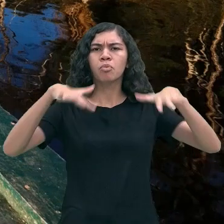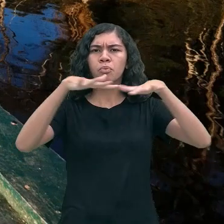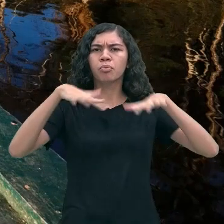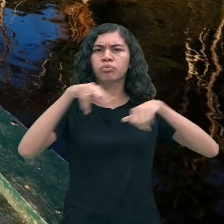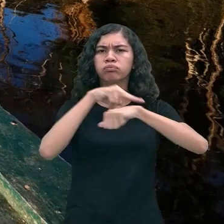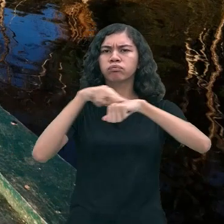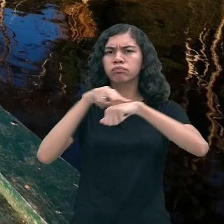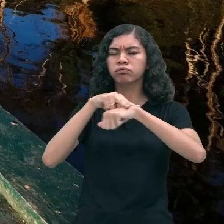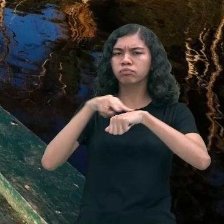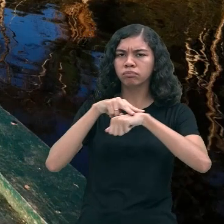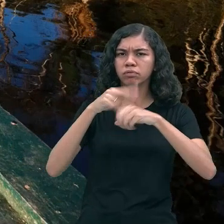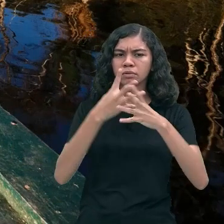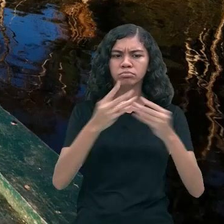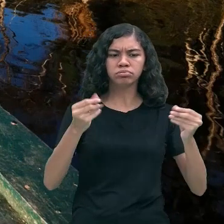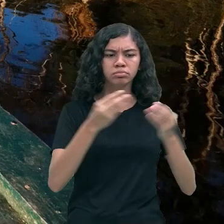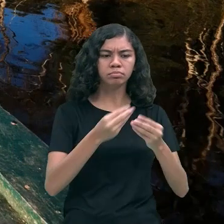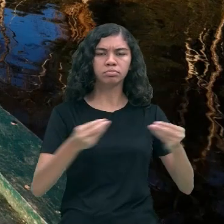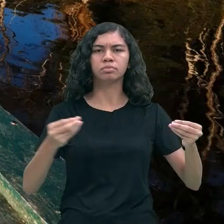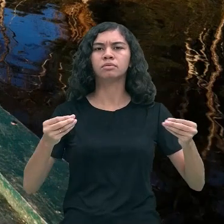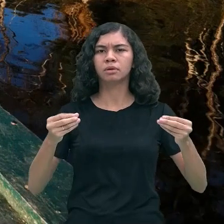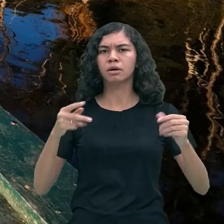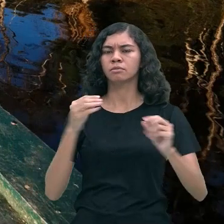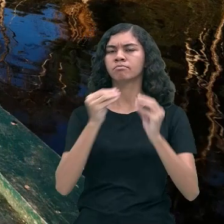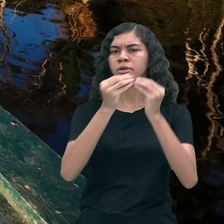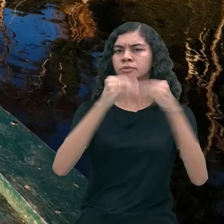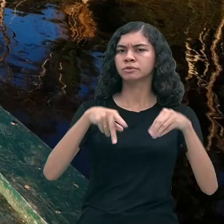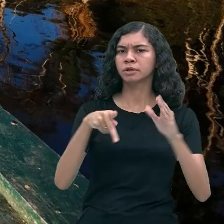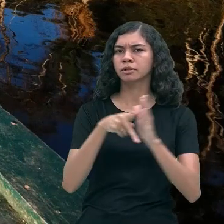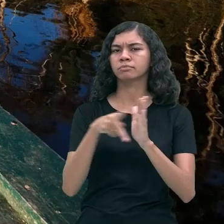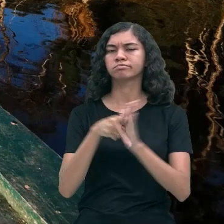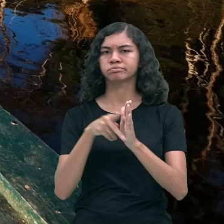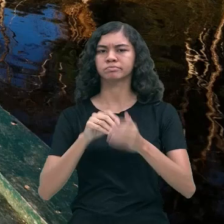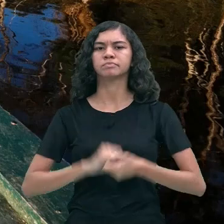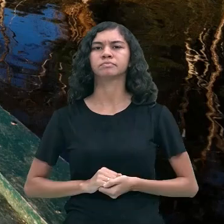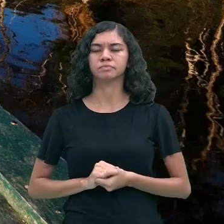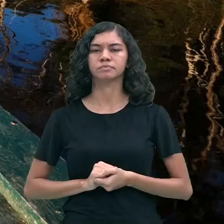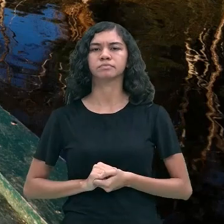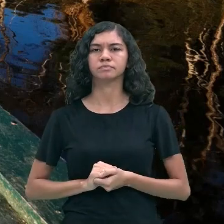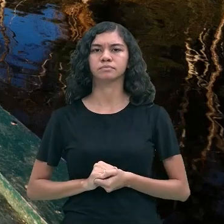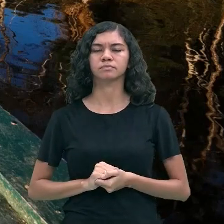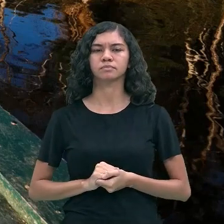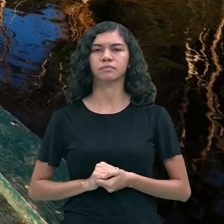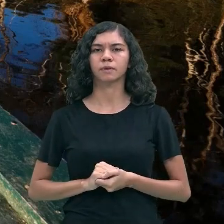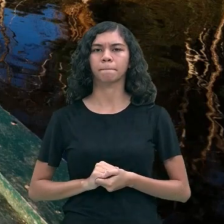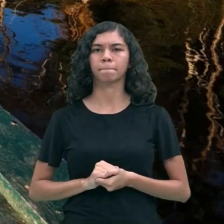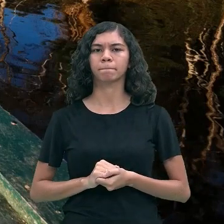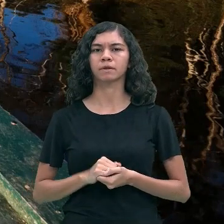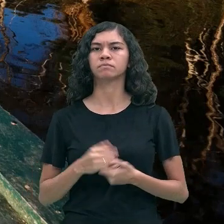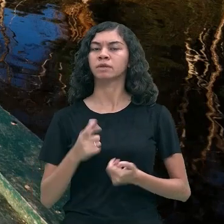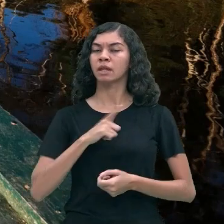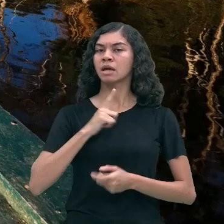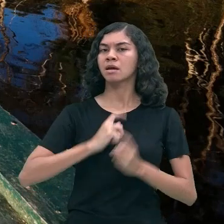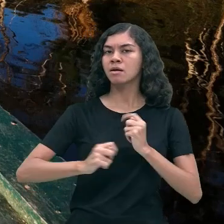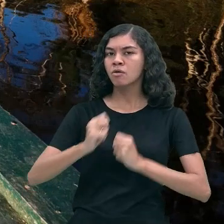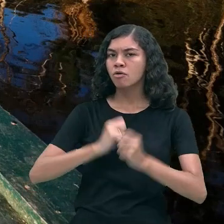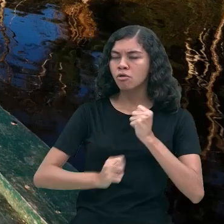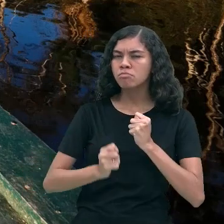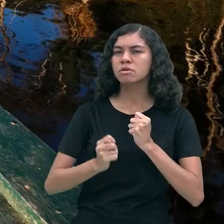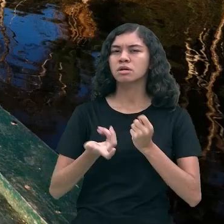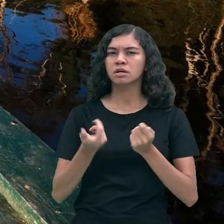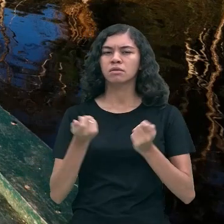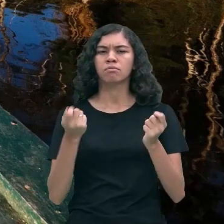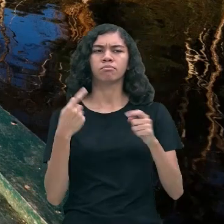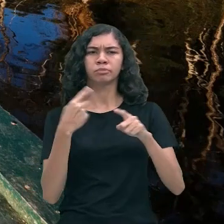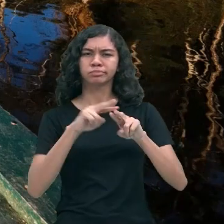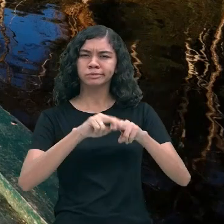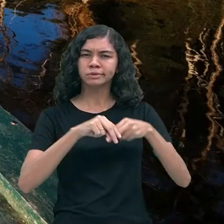Acaba trazendo, sim, um determinado progresso, porque traz ali rendimentos, então faz circular dinheiro na economia, mas, ao mesmo tempo,